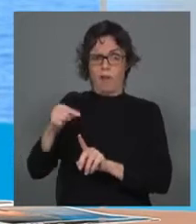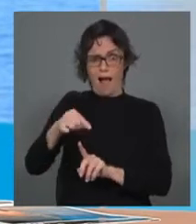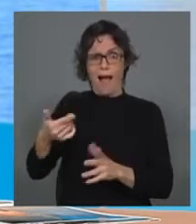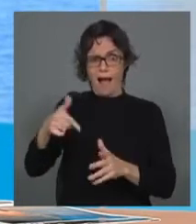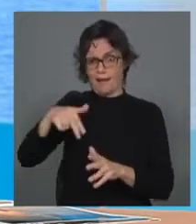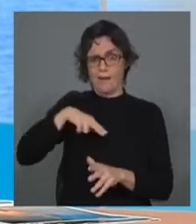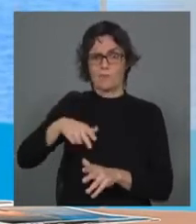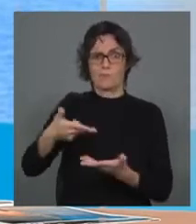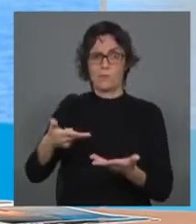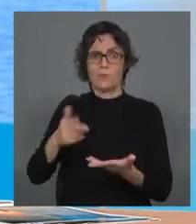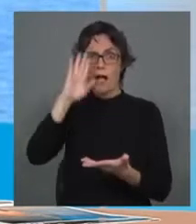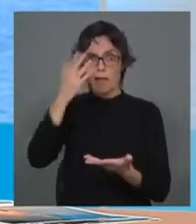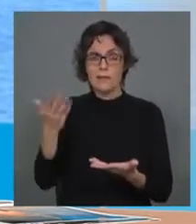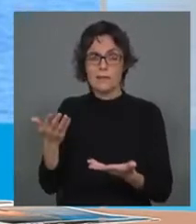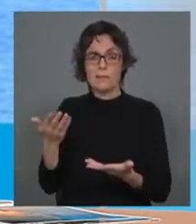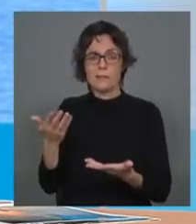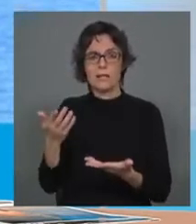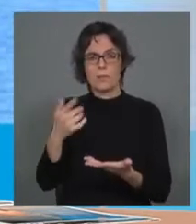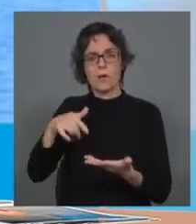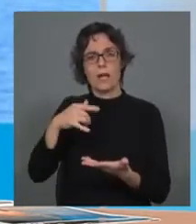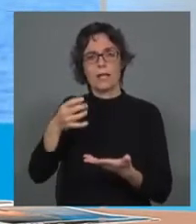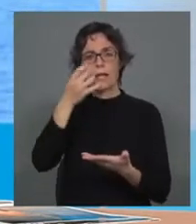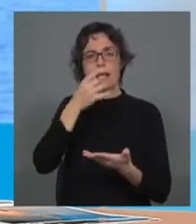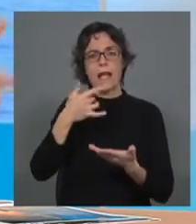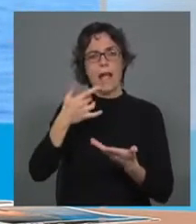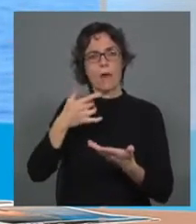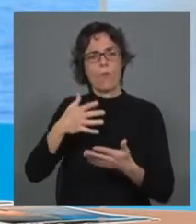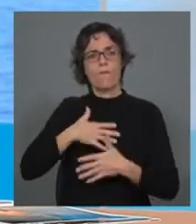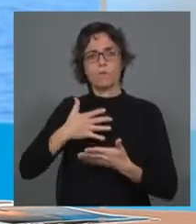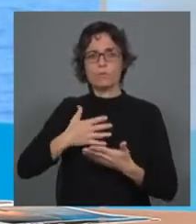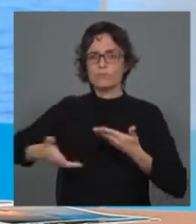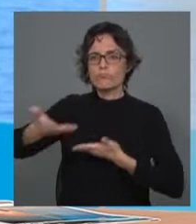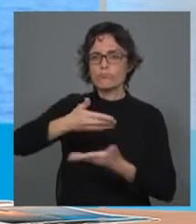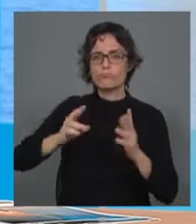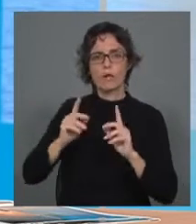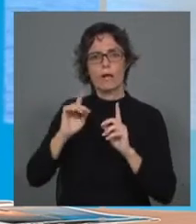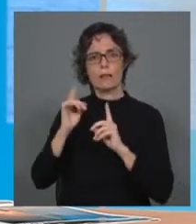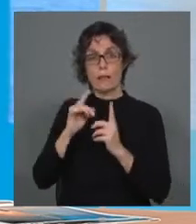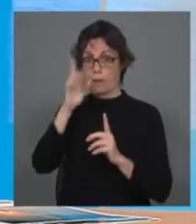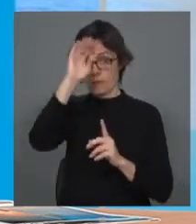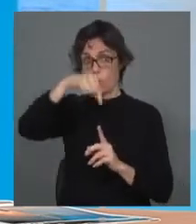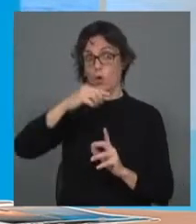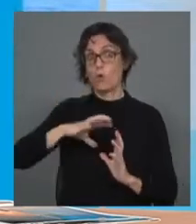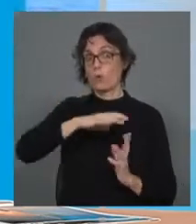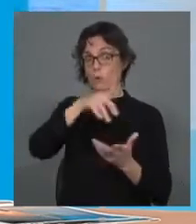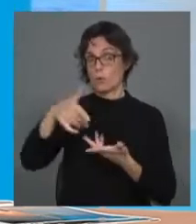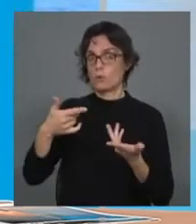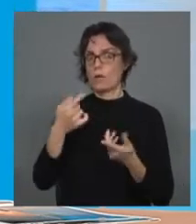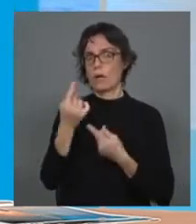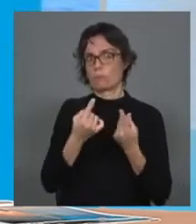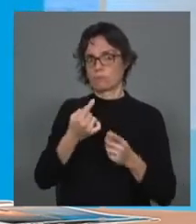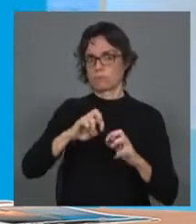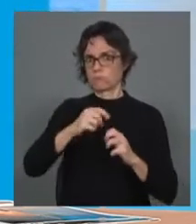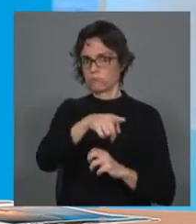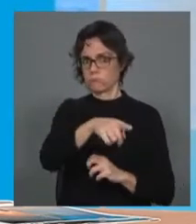a nação com a maior tolerância religiosa de toda a Europa, até mesmo no mundo, é muito comum que temos colegas de